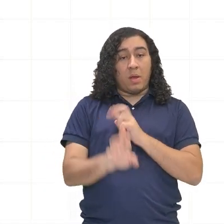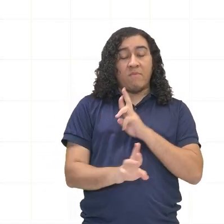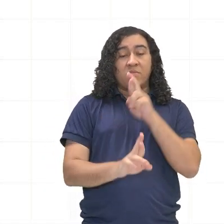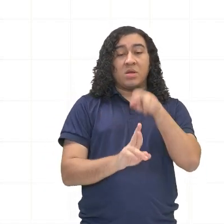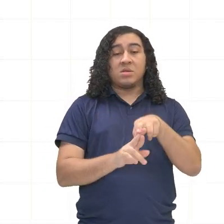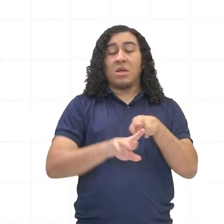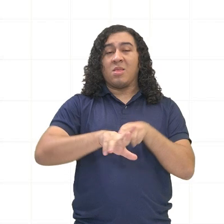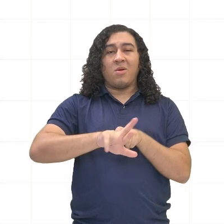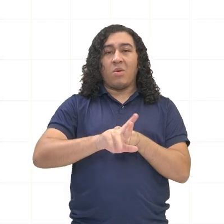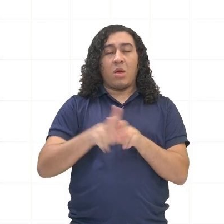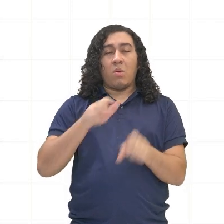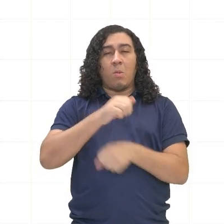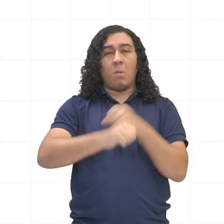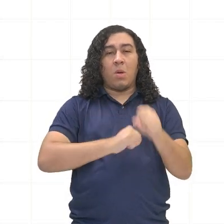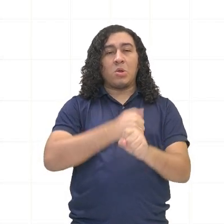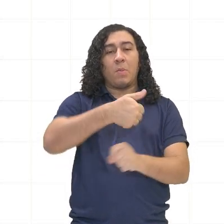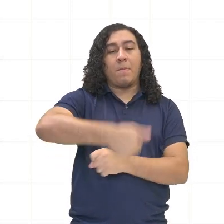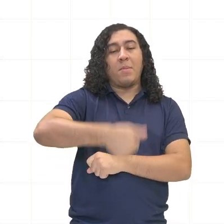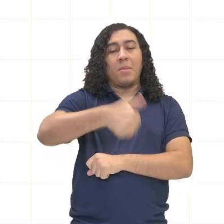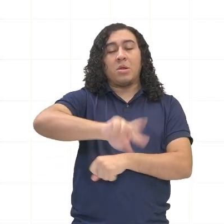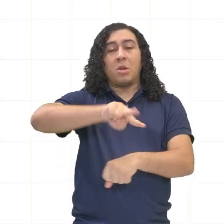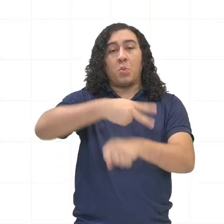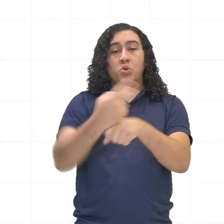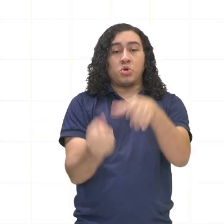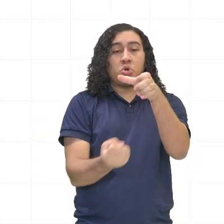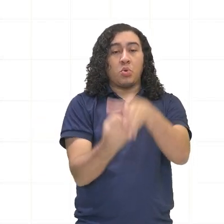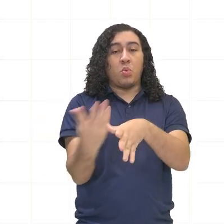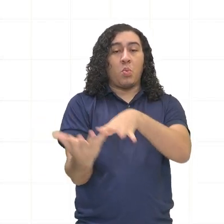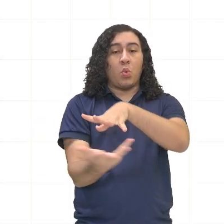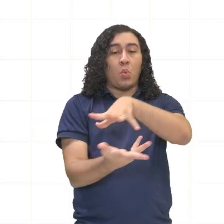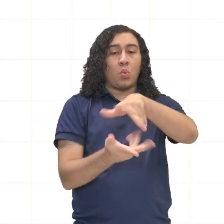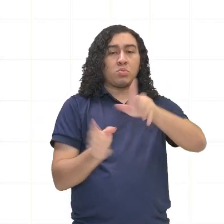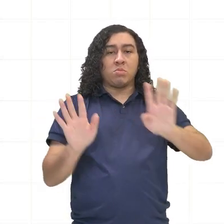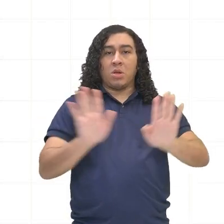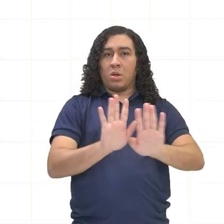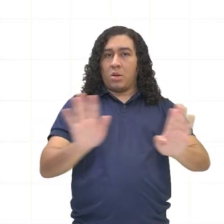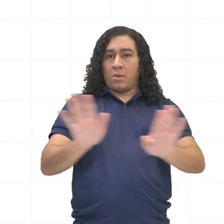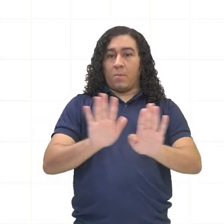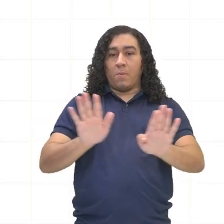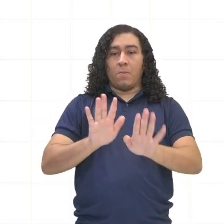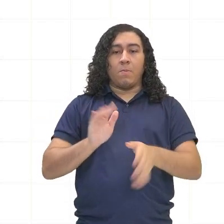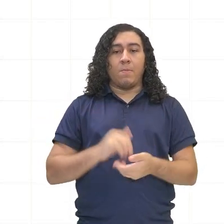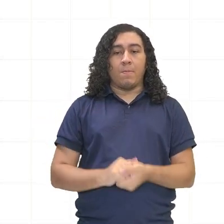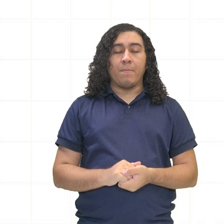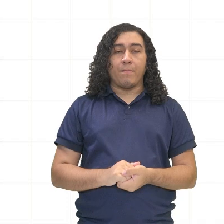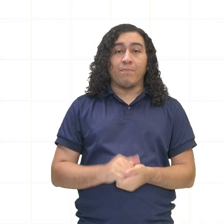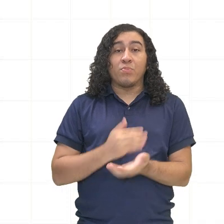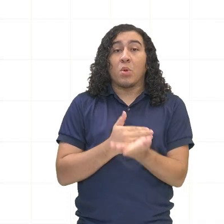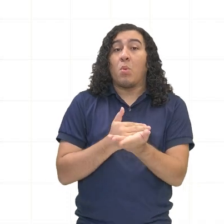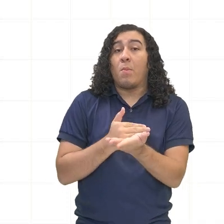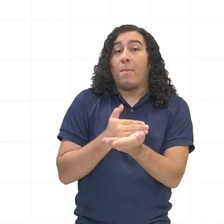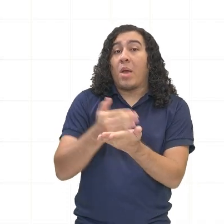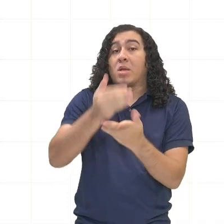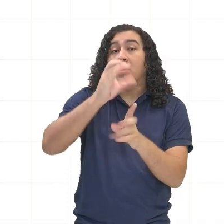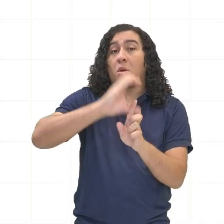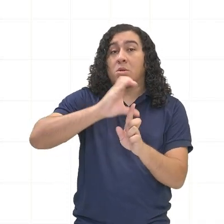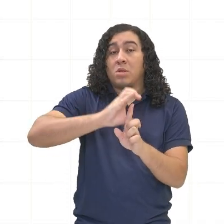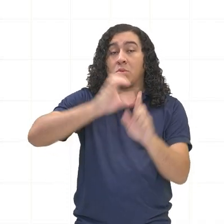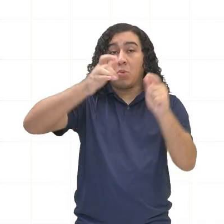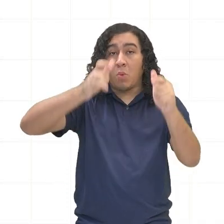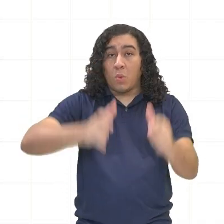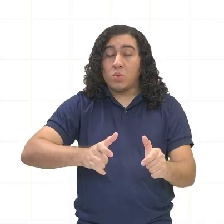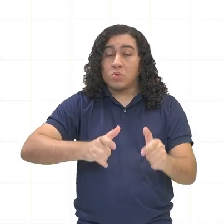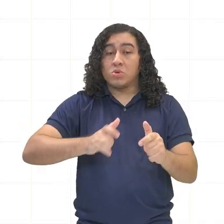do mundo, não. O ponto, né, de marcação temporal, ele vem